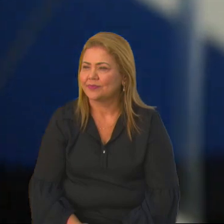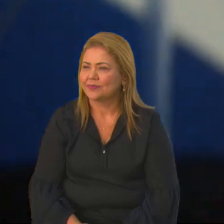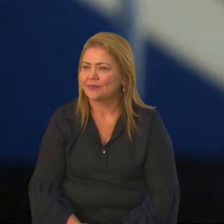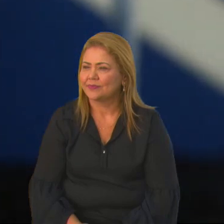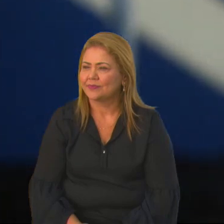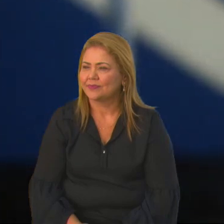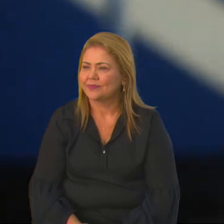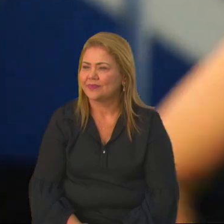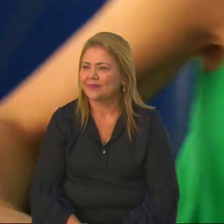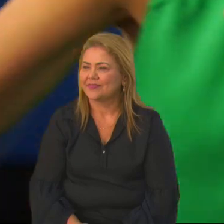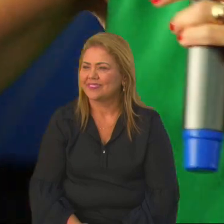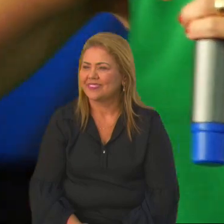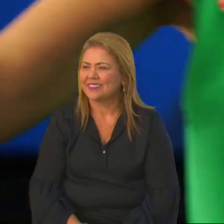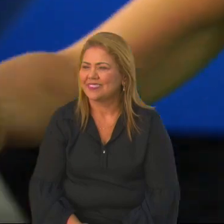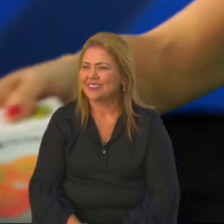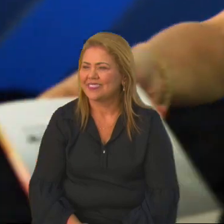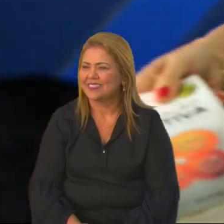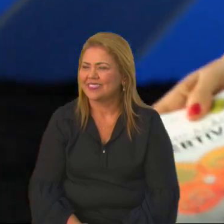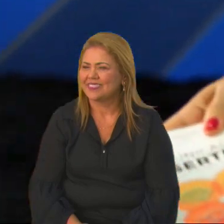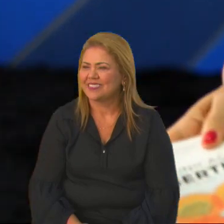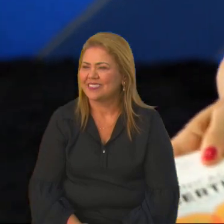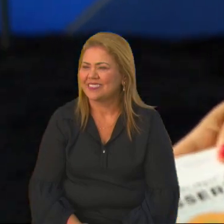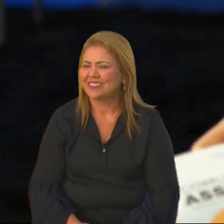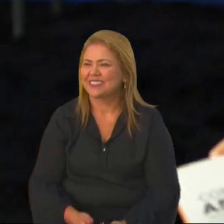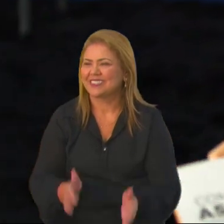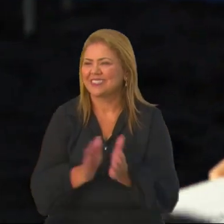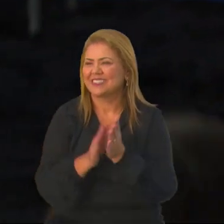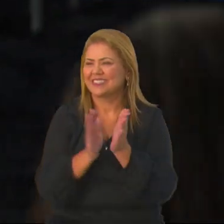É, tem que estar meio aleatório ali.